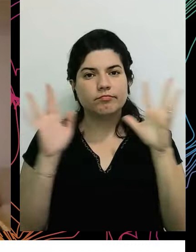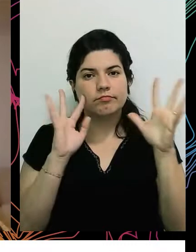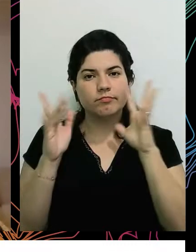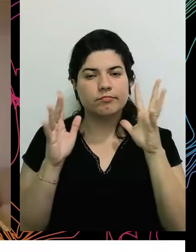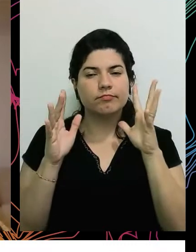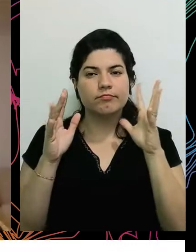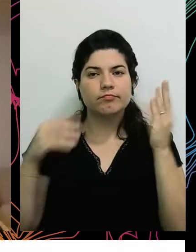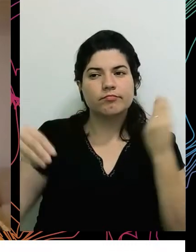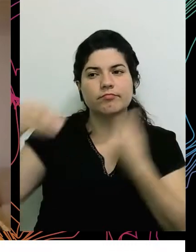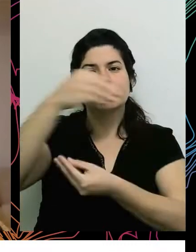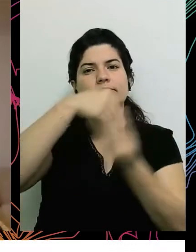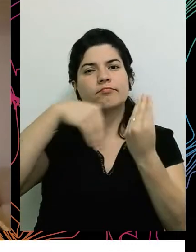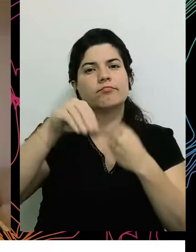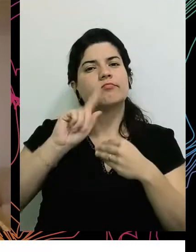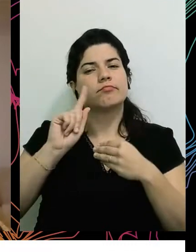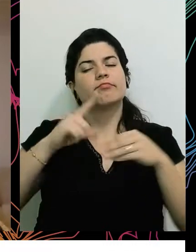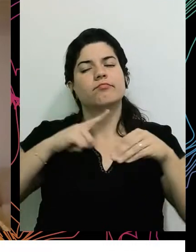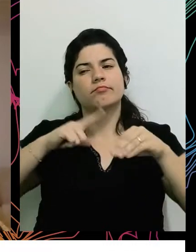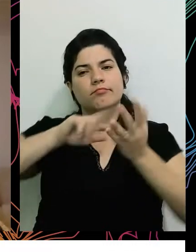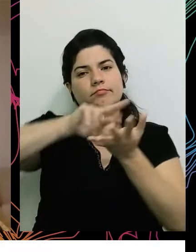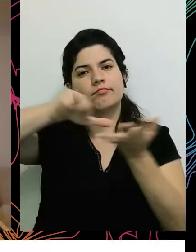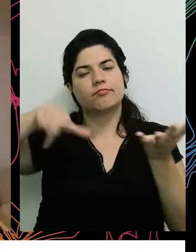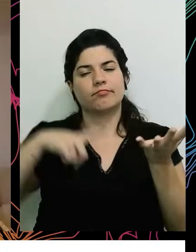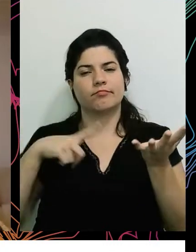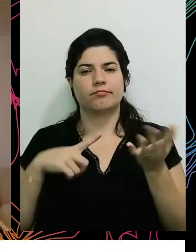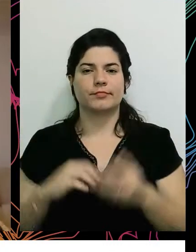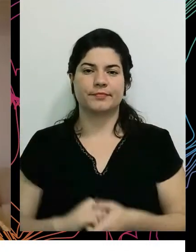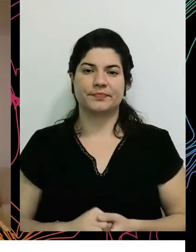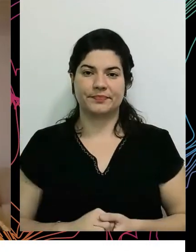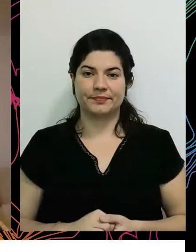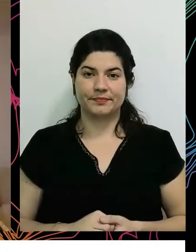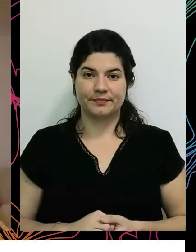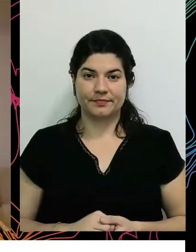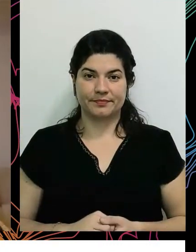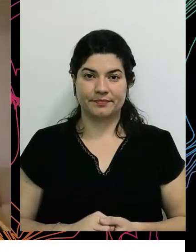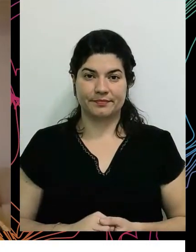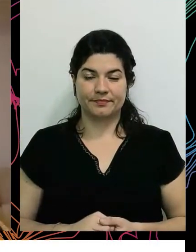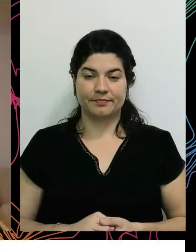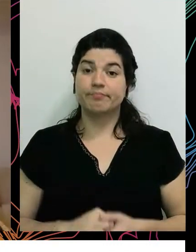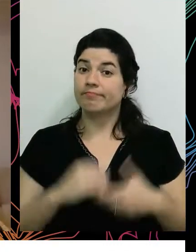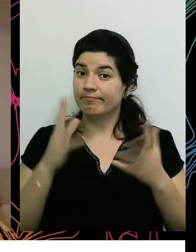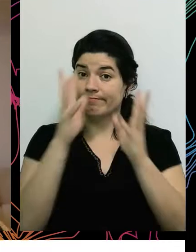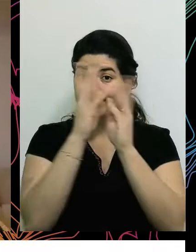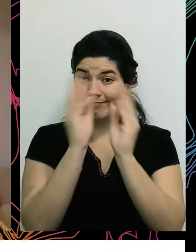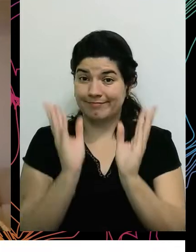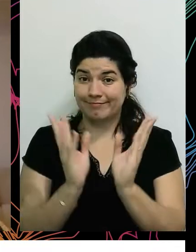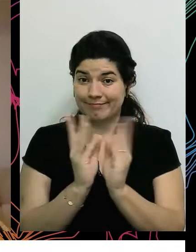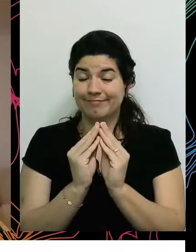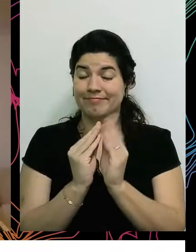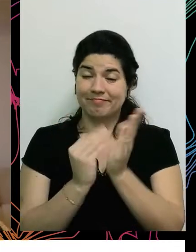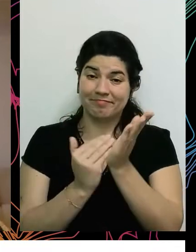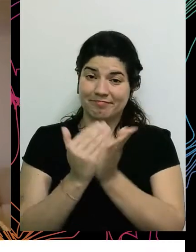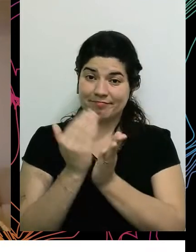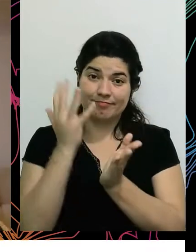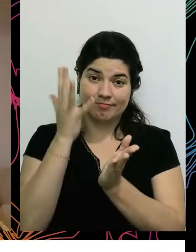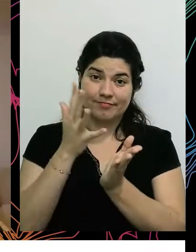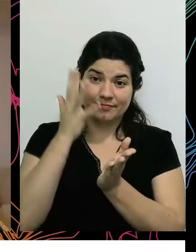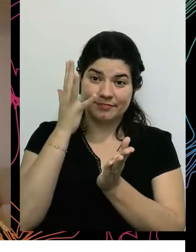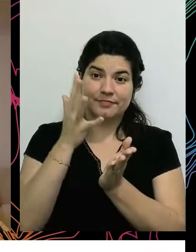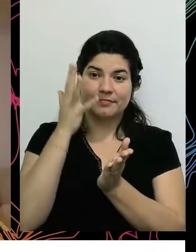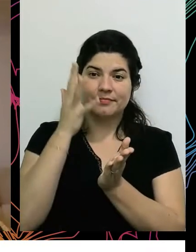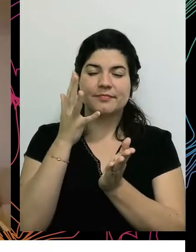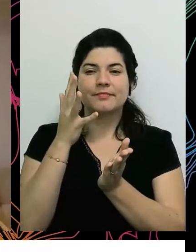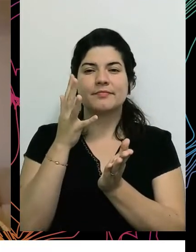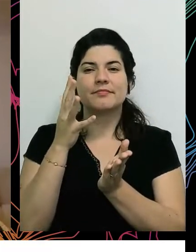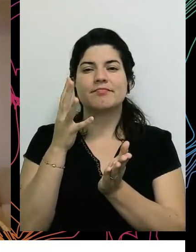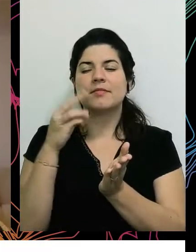homogêneo que a diversidade traz. Então, para resumir esse início da minha fala, Marina, eu